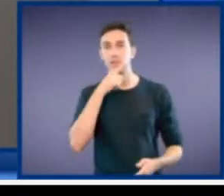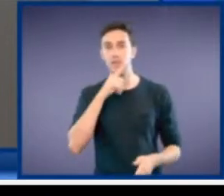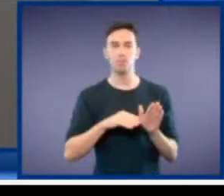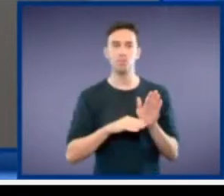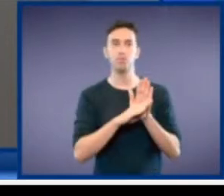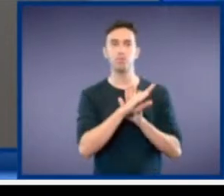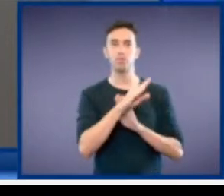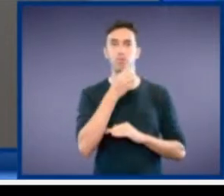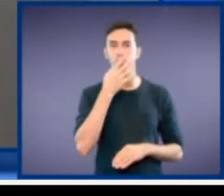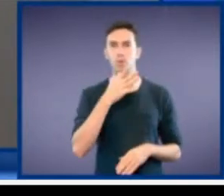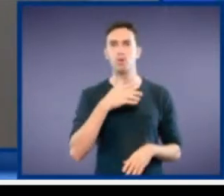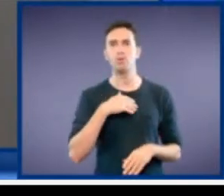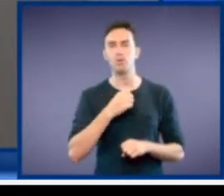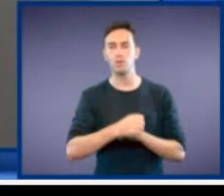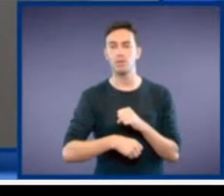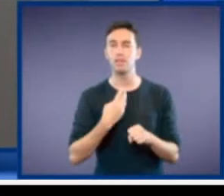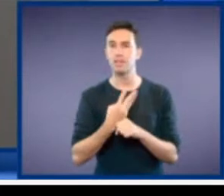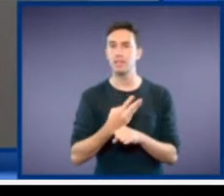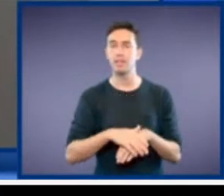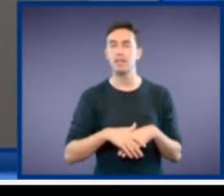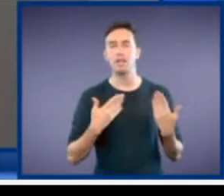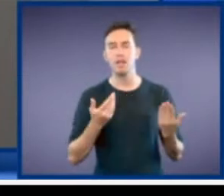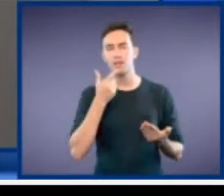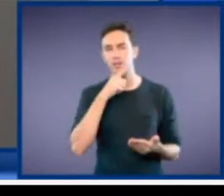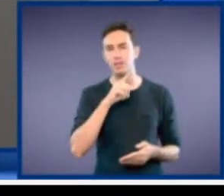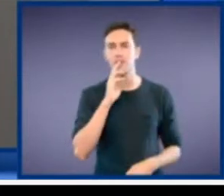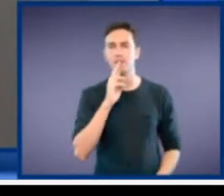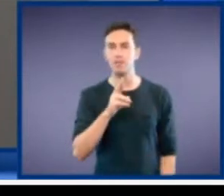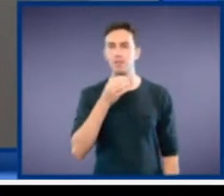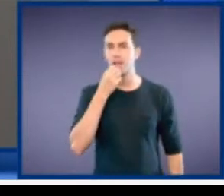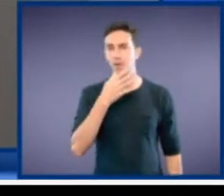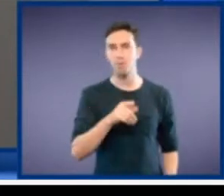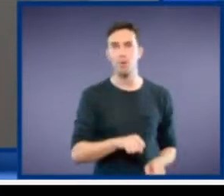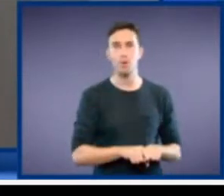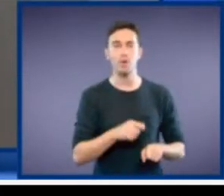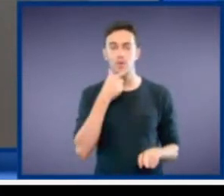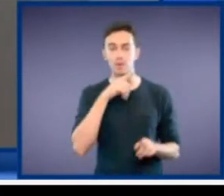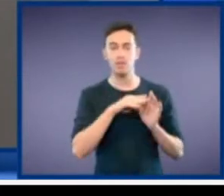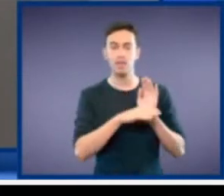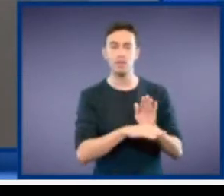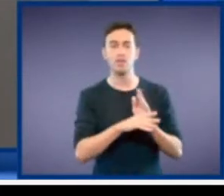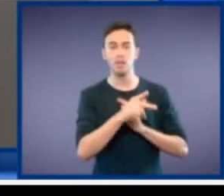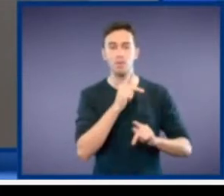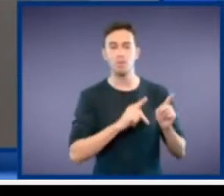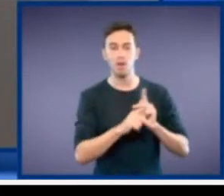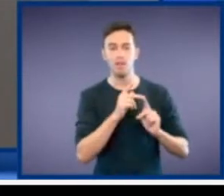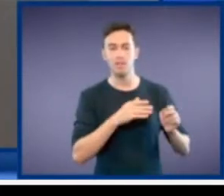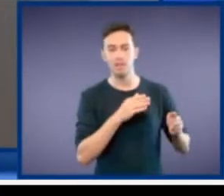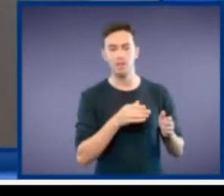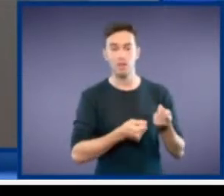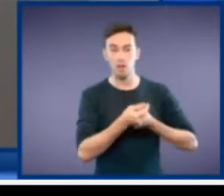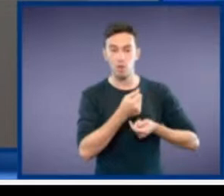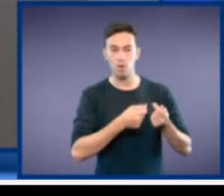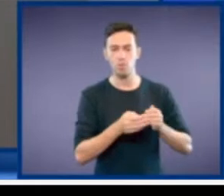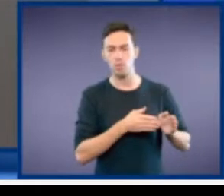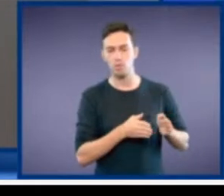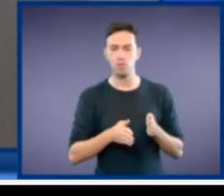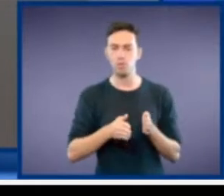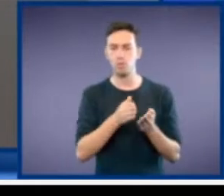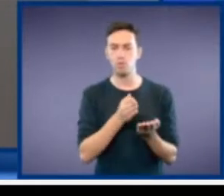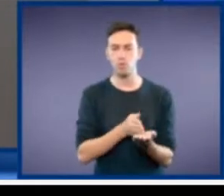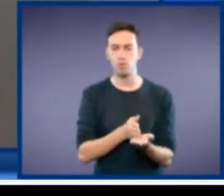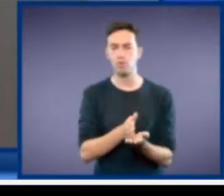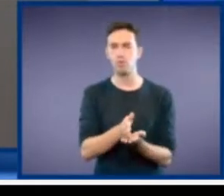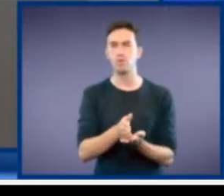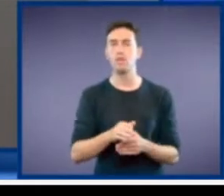Conseguimos controlar, dar resultado para a população, fazer com que a economia voltasse aos trilhos. Ontem anunciamos uma